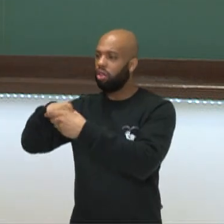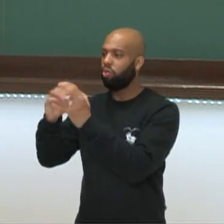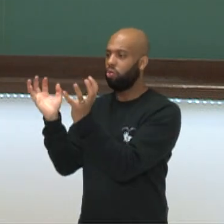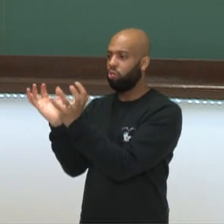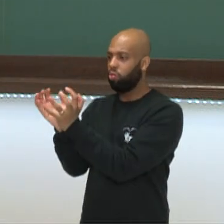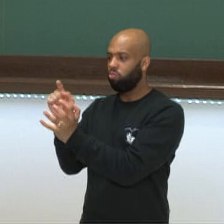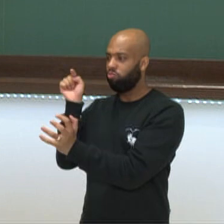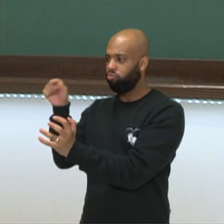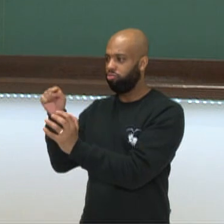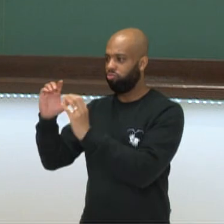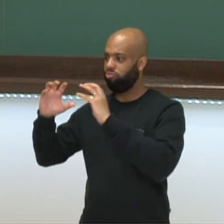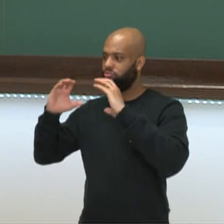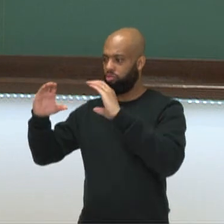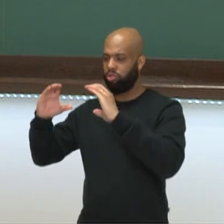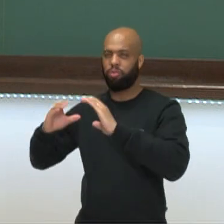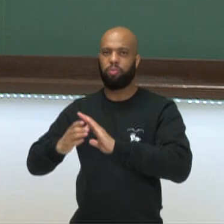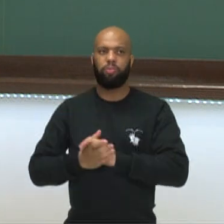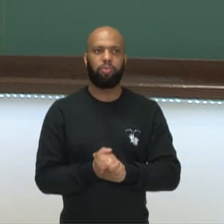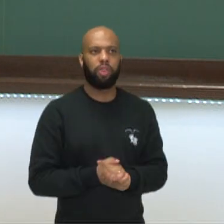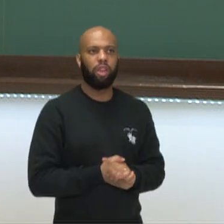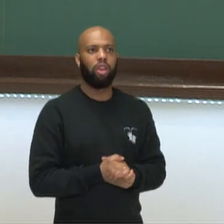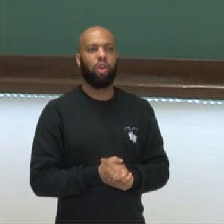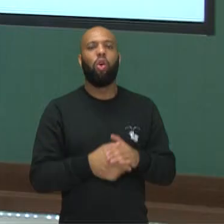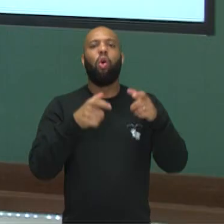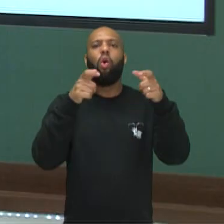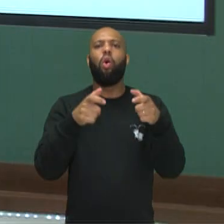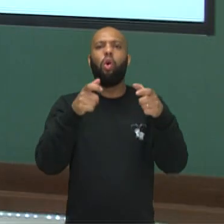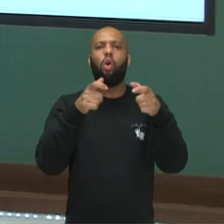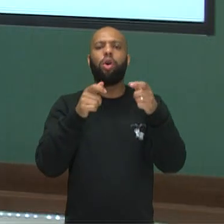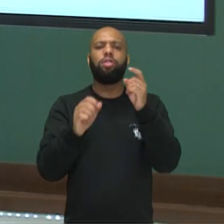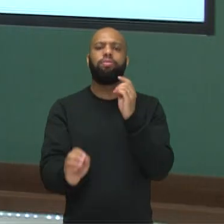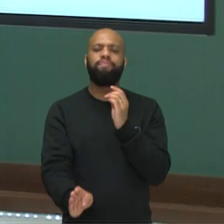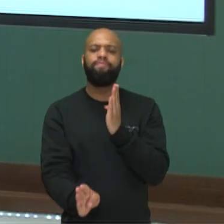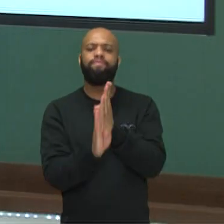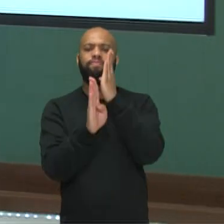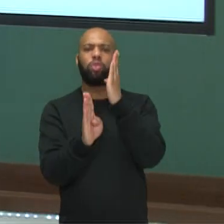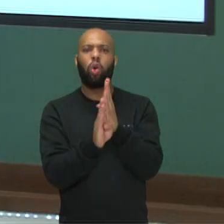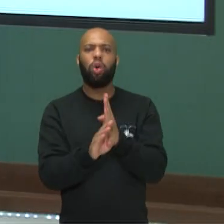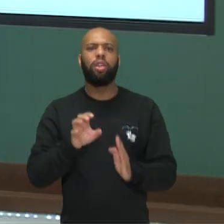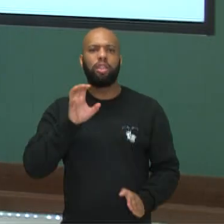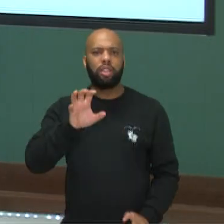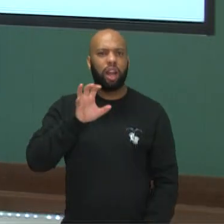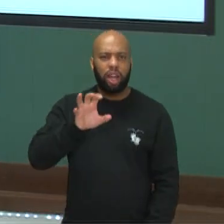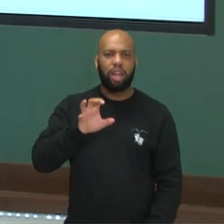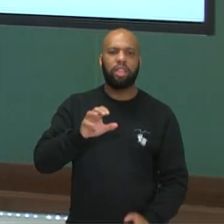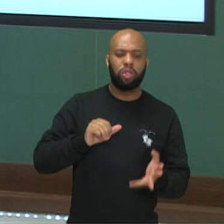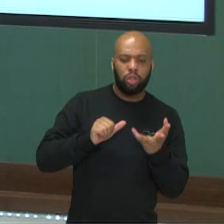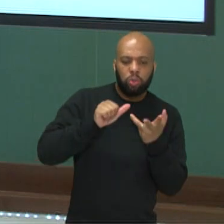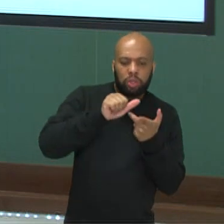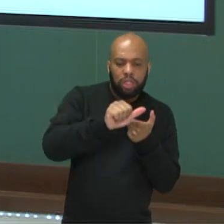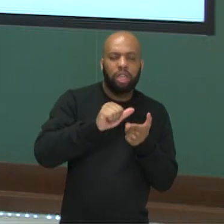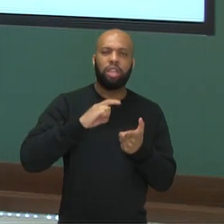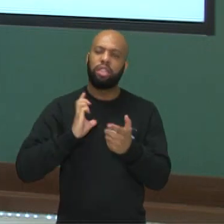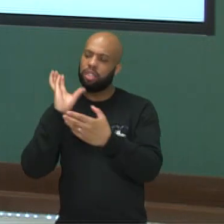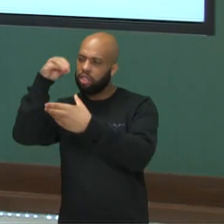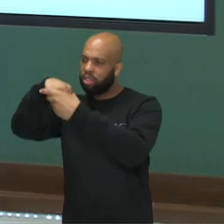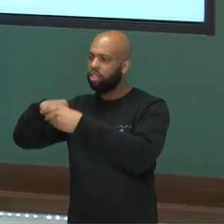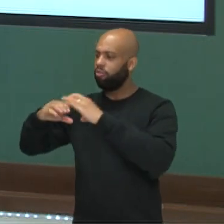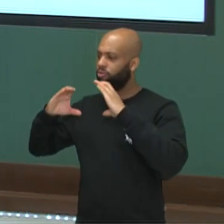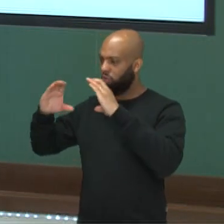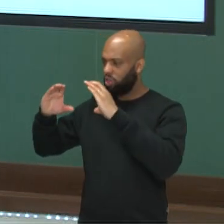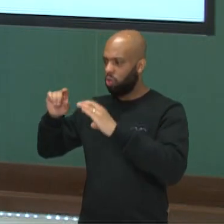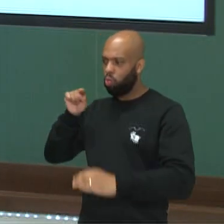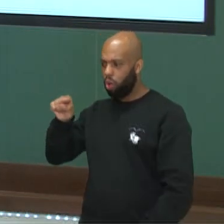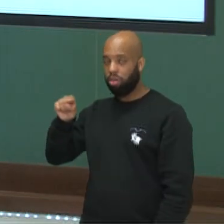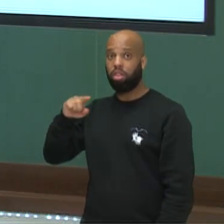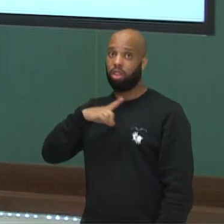de funções oxigenadas. Onde podemos encontrar esses compostos que se enquadram na função